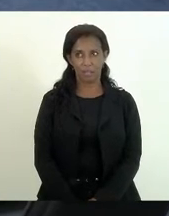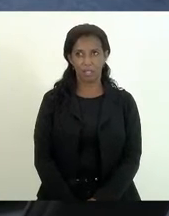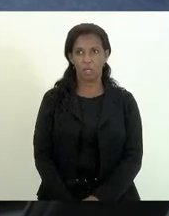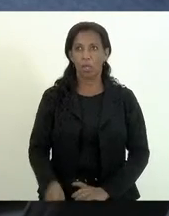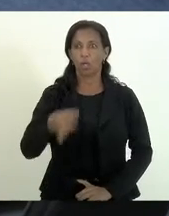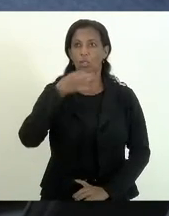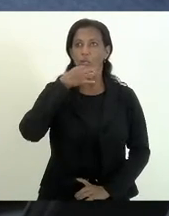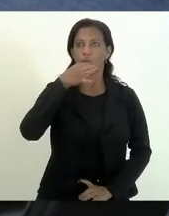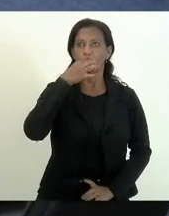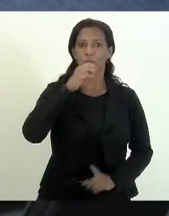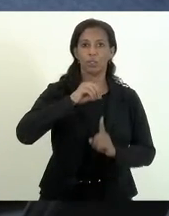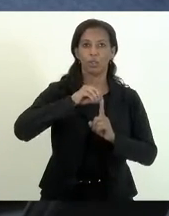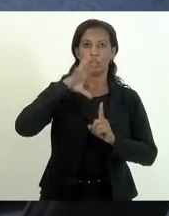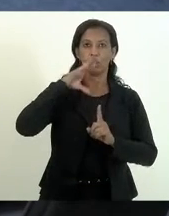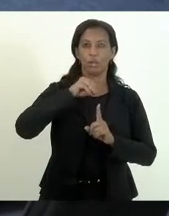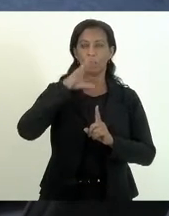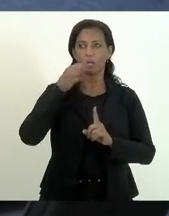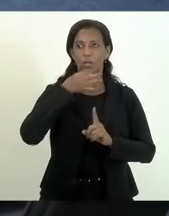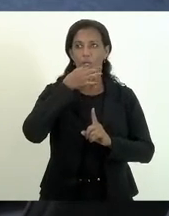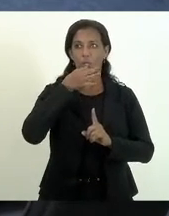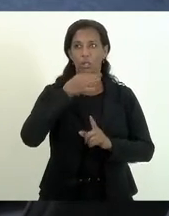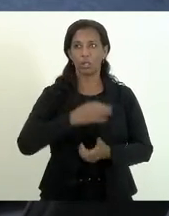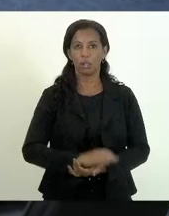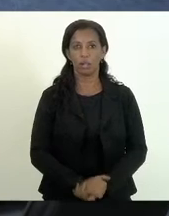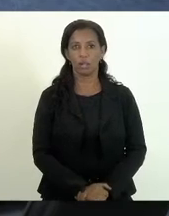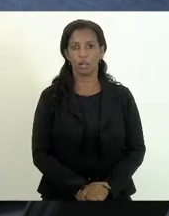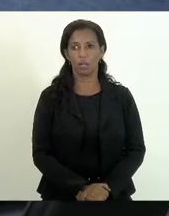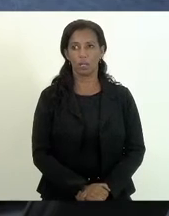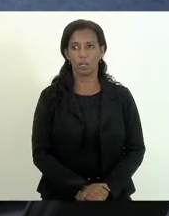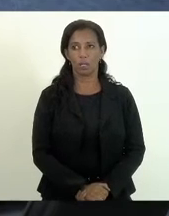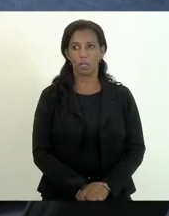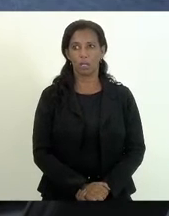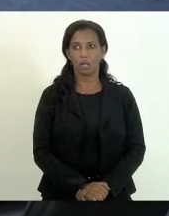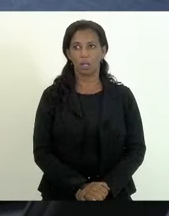E aí E aí